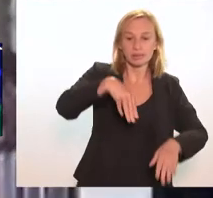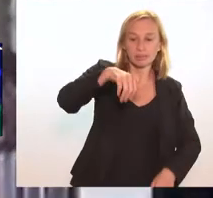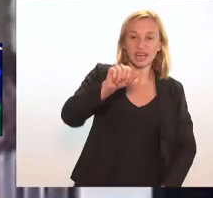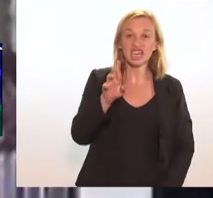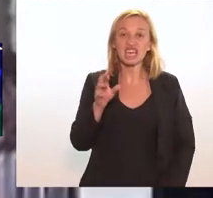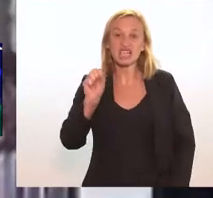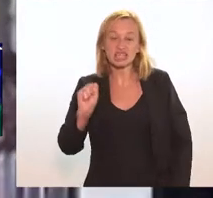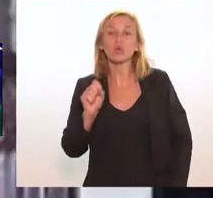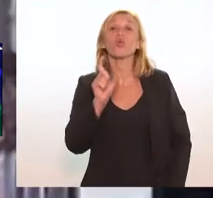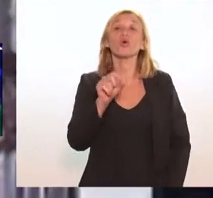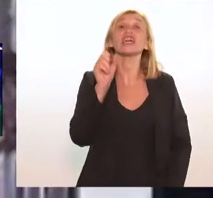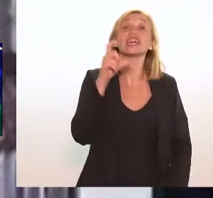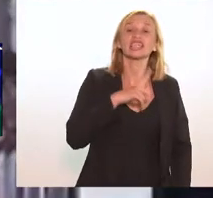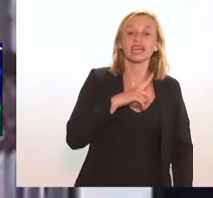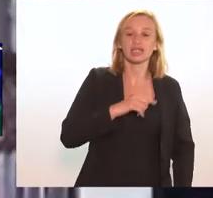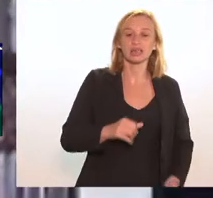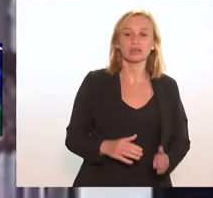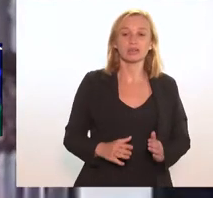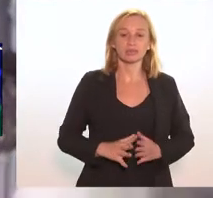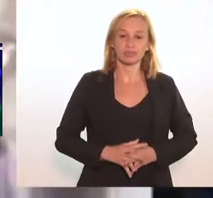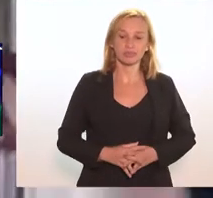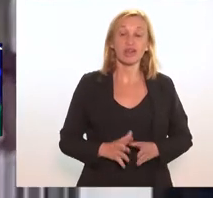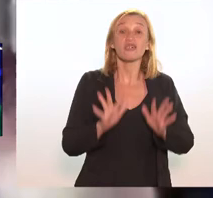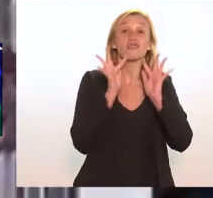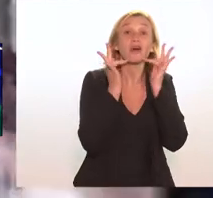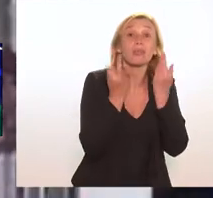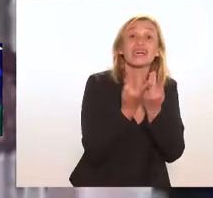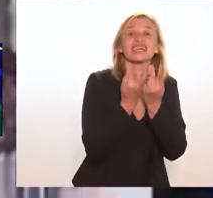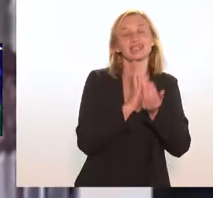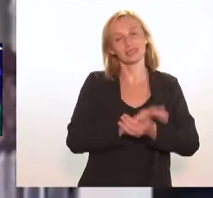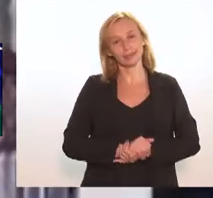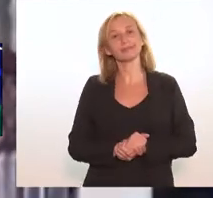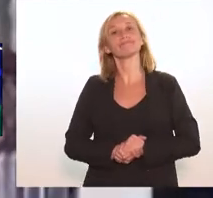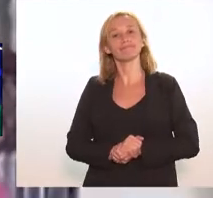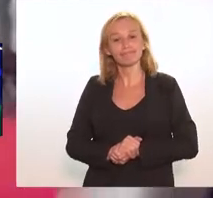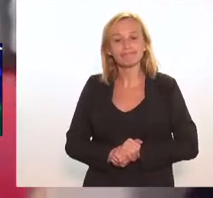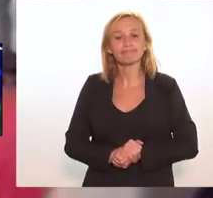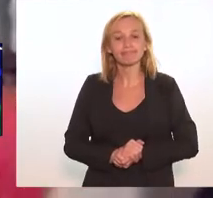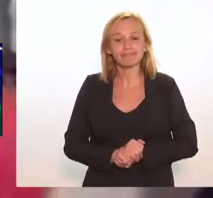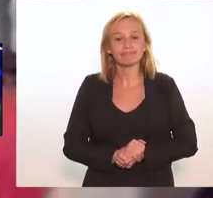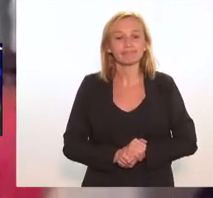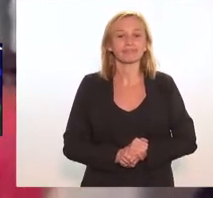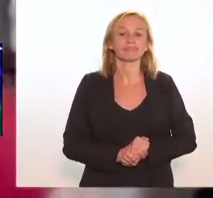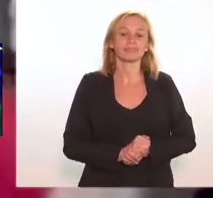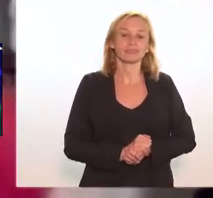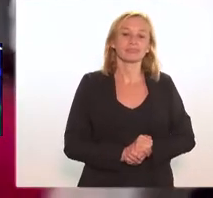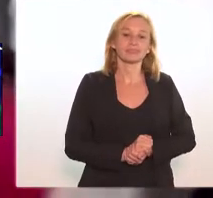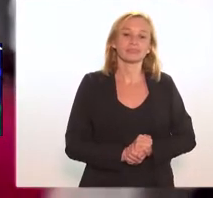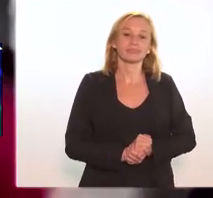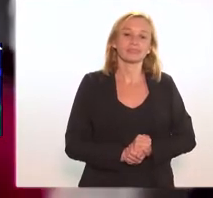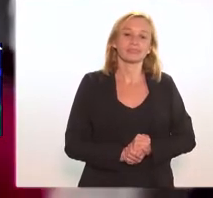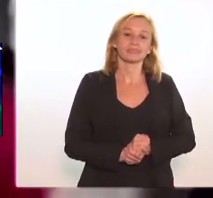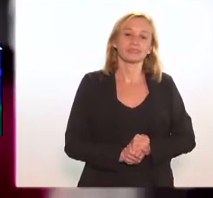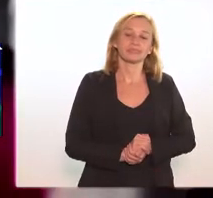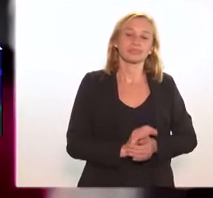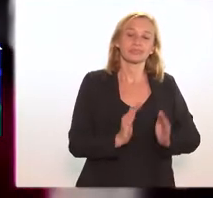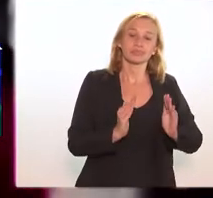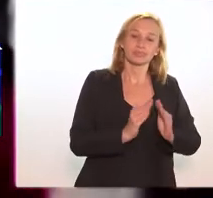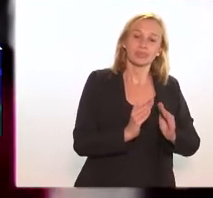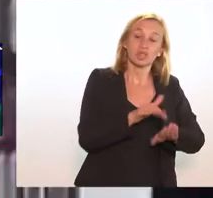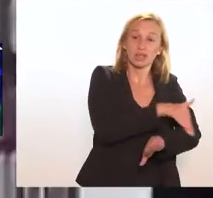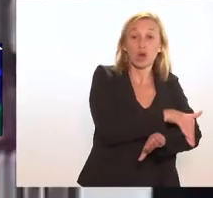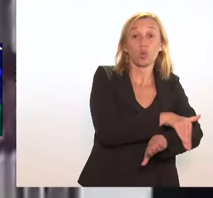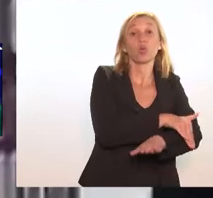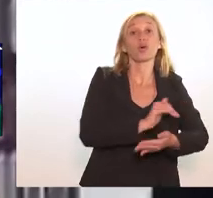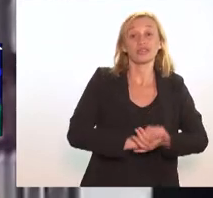marquises? É populações, famílias, exatamente lá, se acomodando exatamente